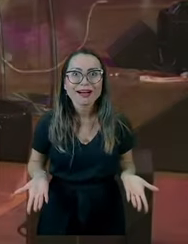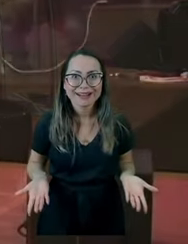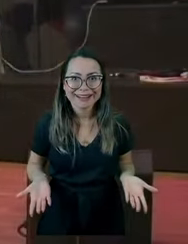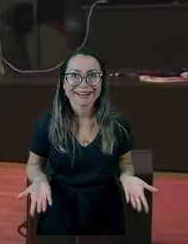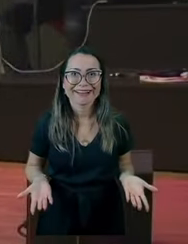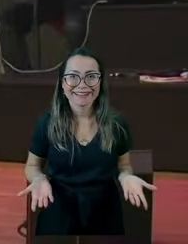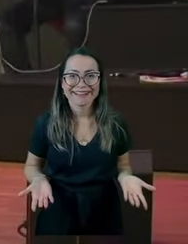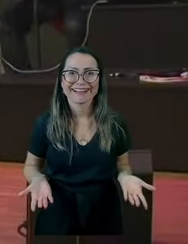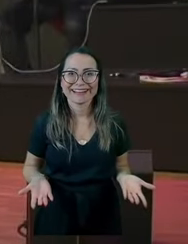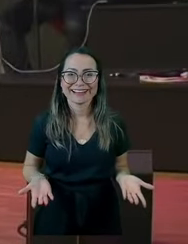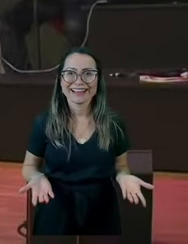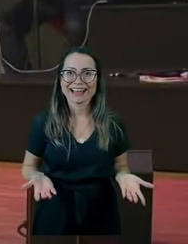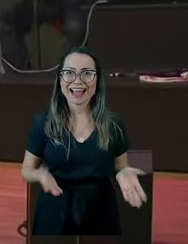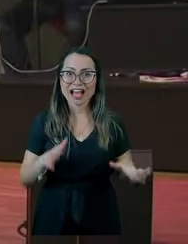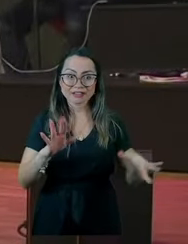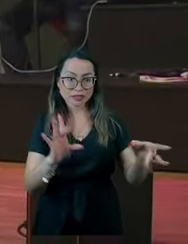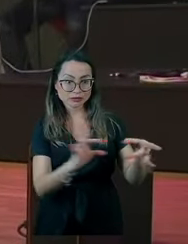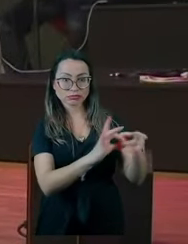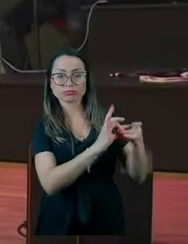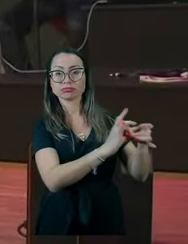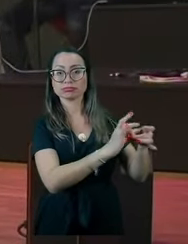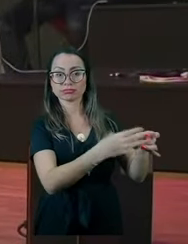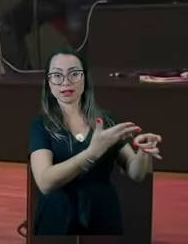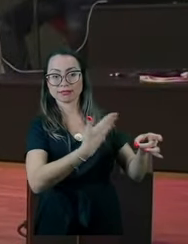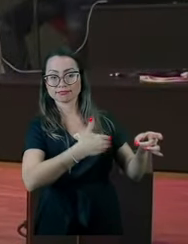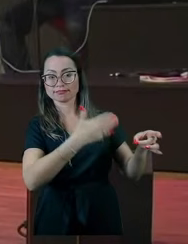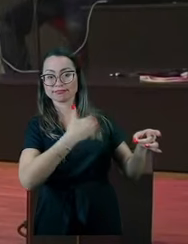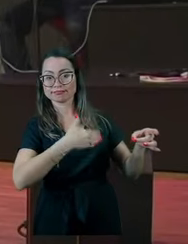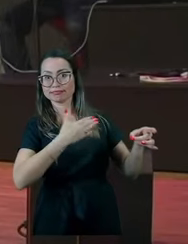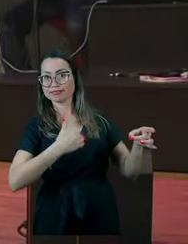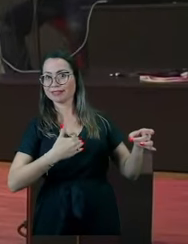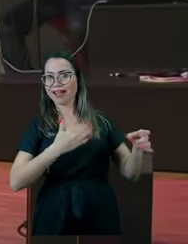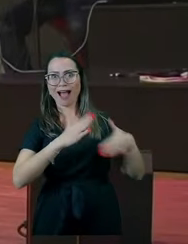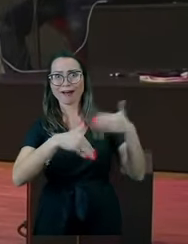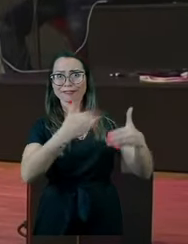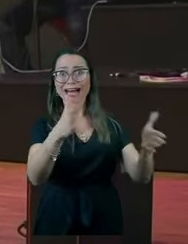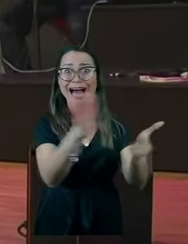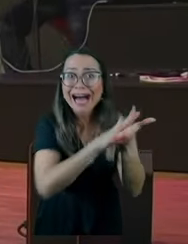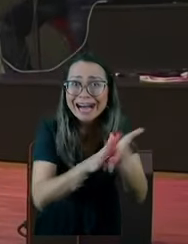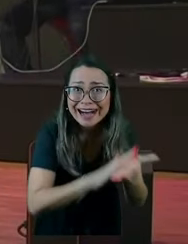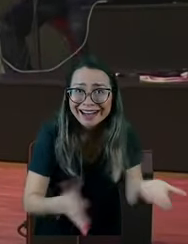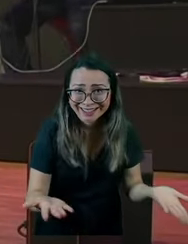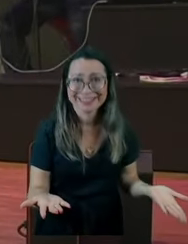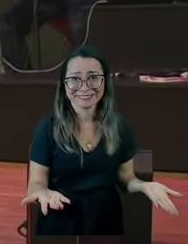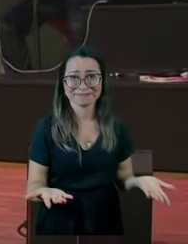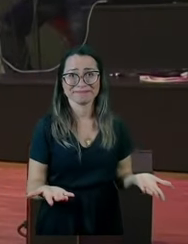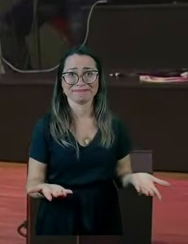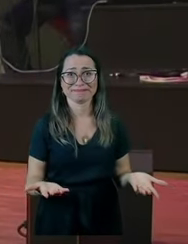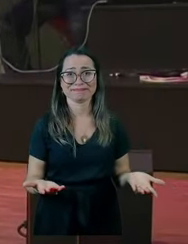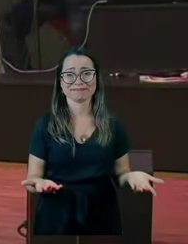Algumas conexões, que isso aqui não é conexão, é conchavo,